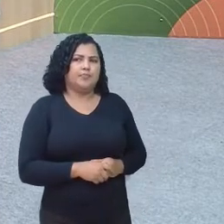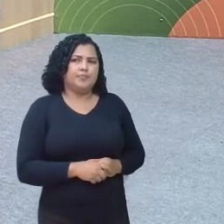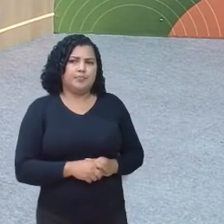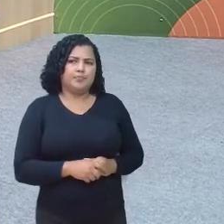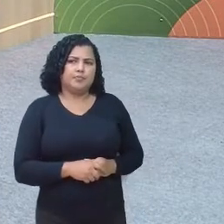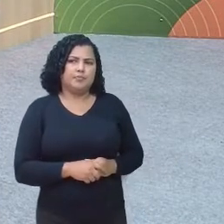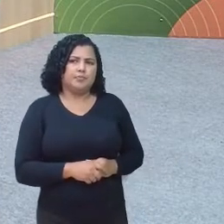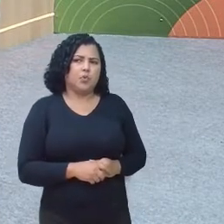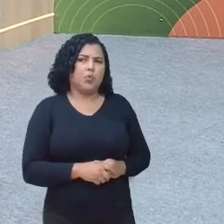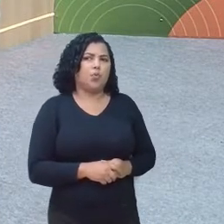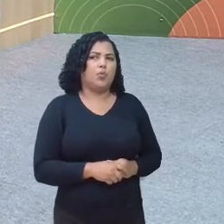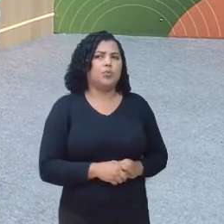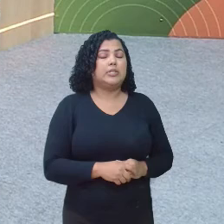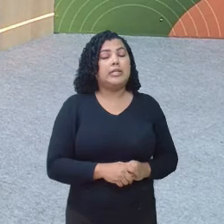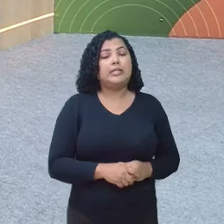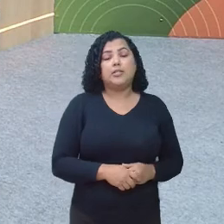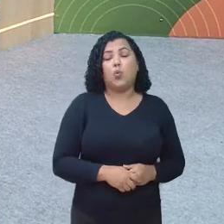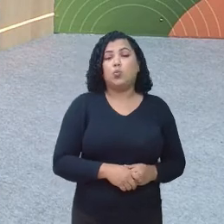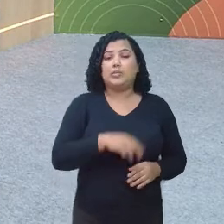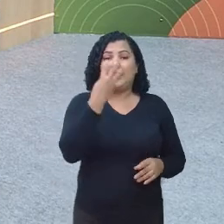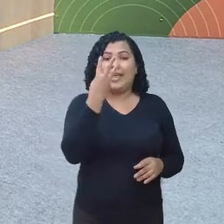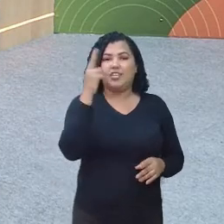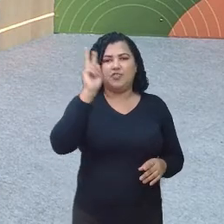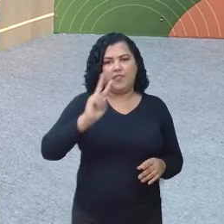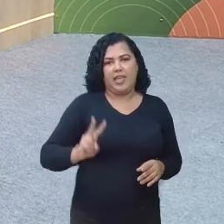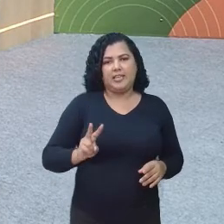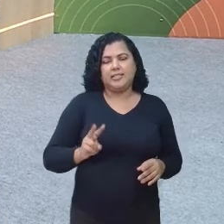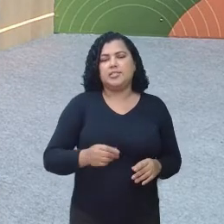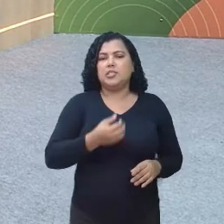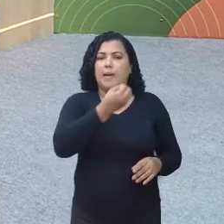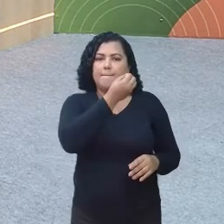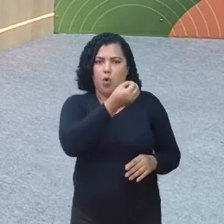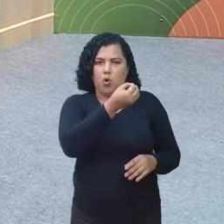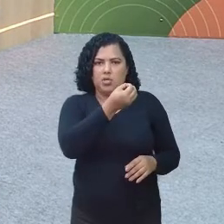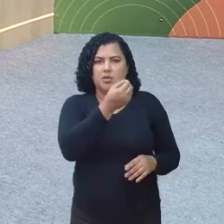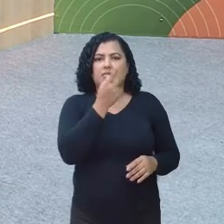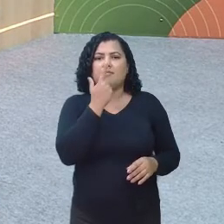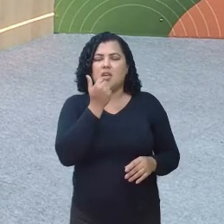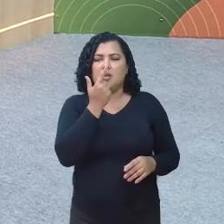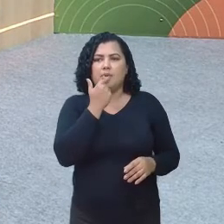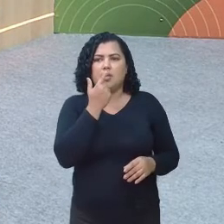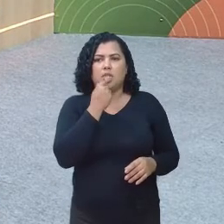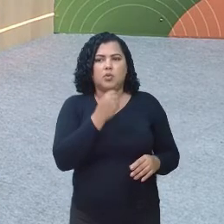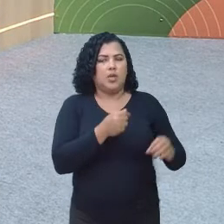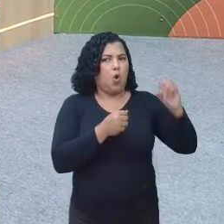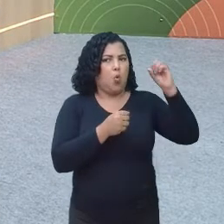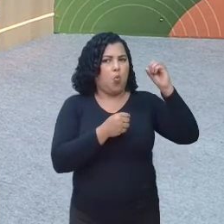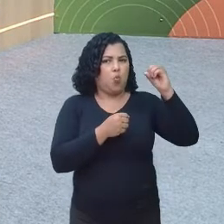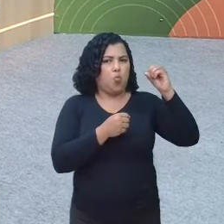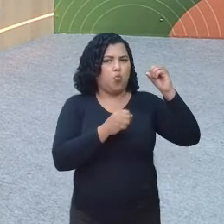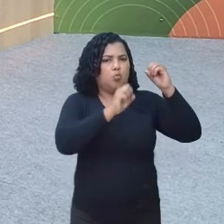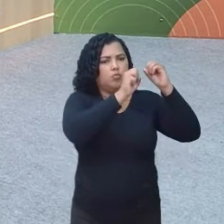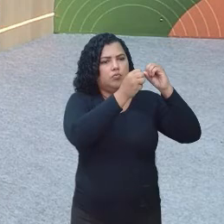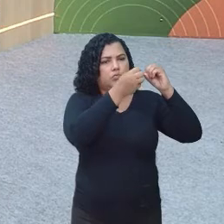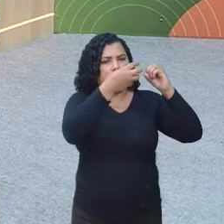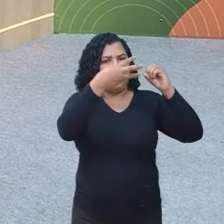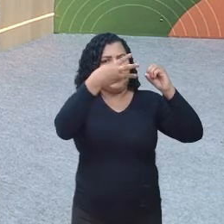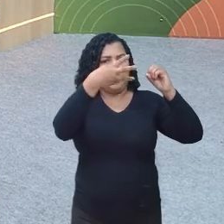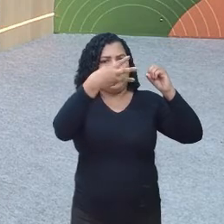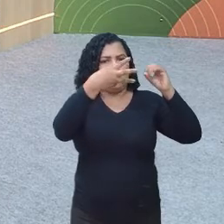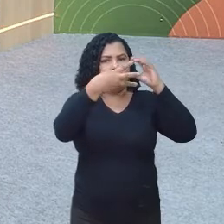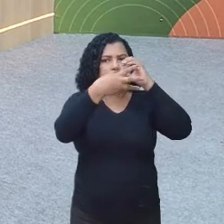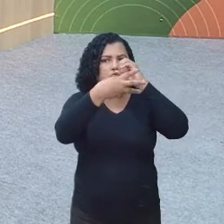bolinha, aqui eu estou pegando o triplo. Então, se eu estou pegando o triplo, observe que nas multiplicações que eu tenho ali, são